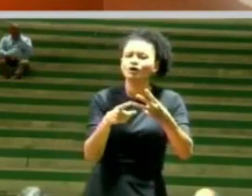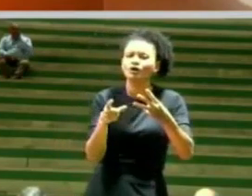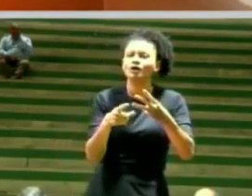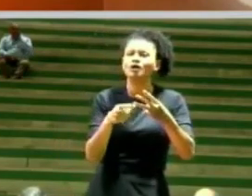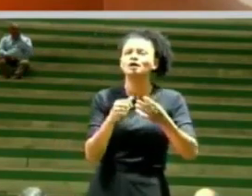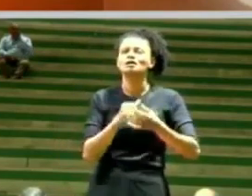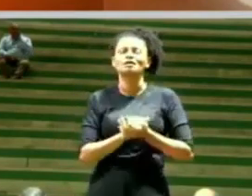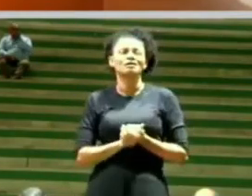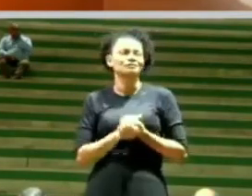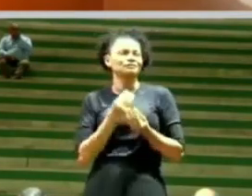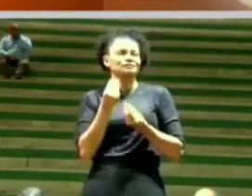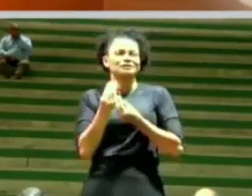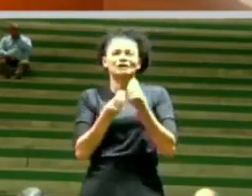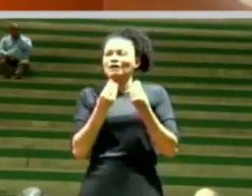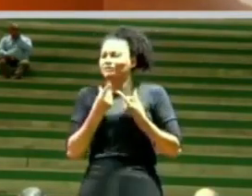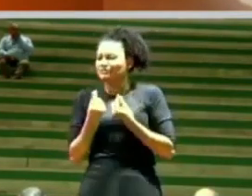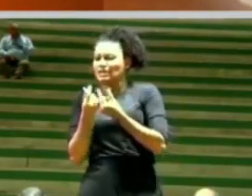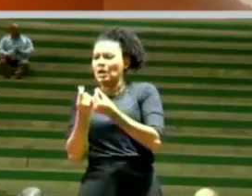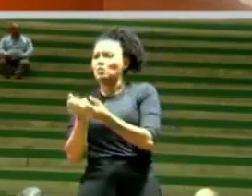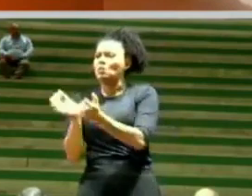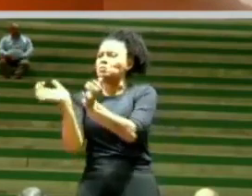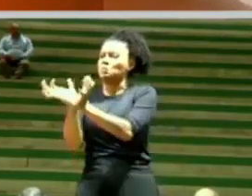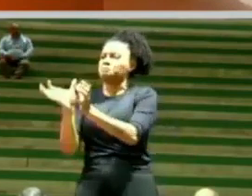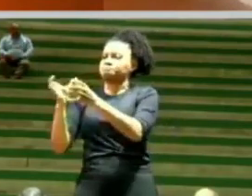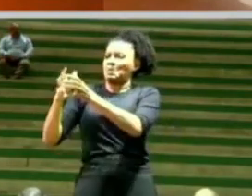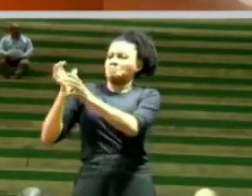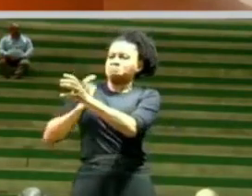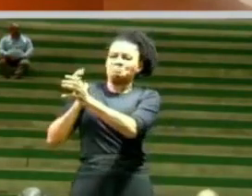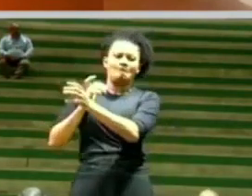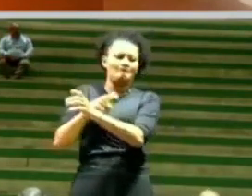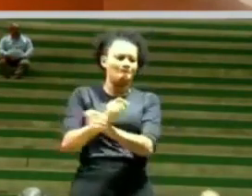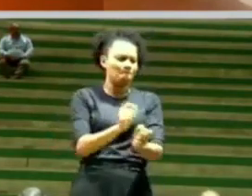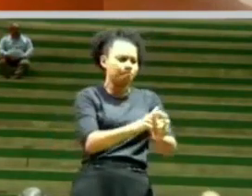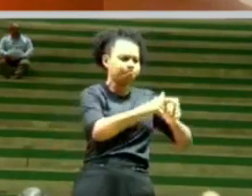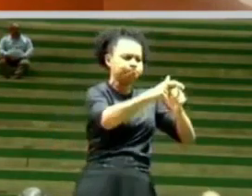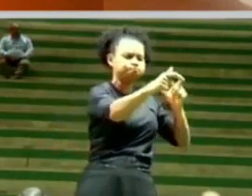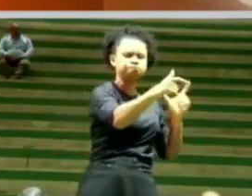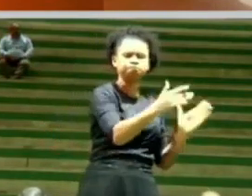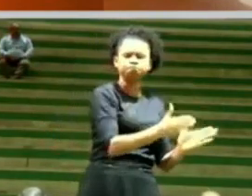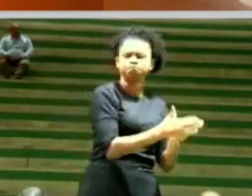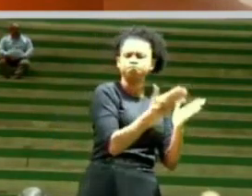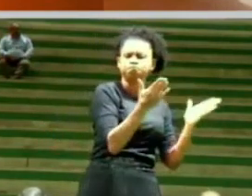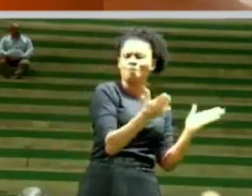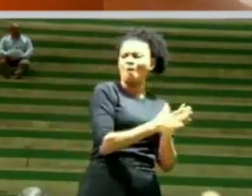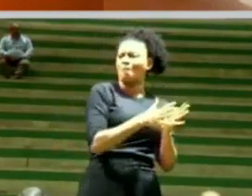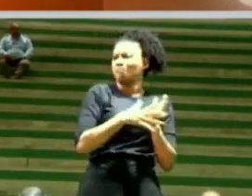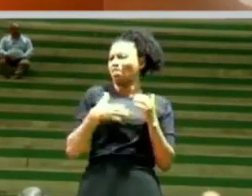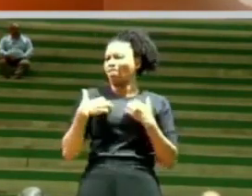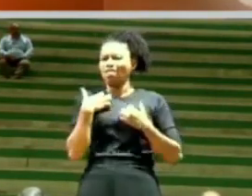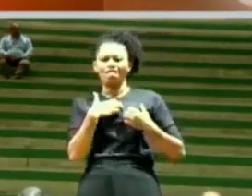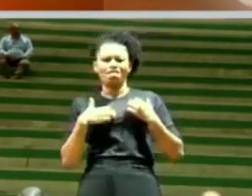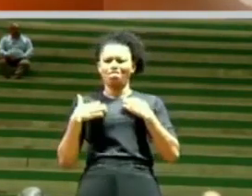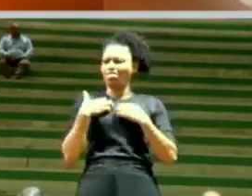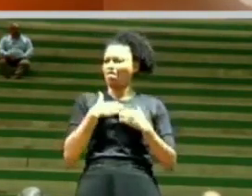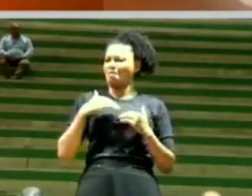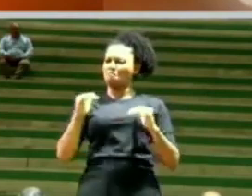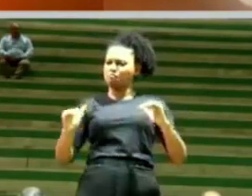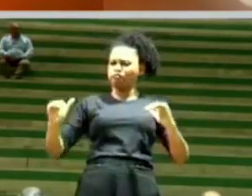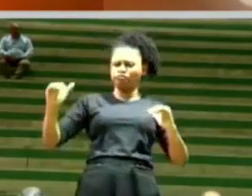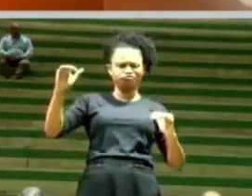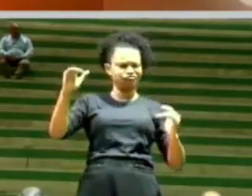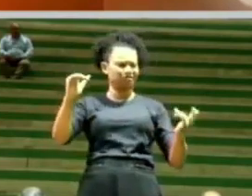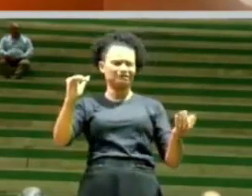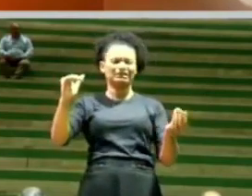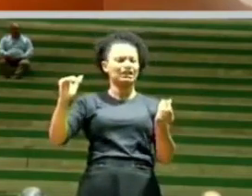má distribuição de renda. Isso atormentava o profeta Abacuque.